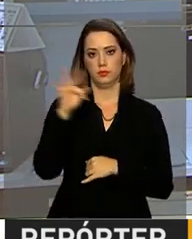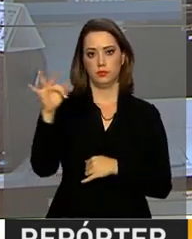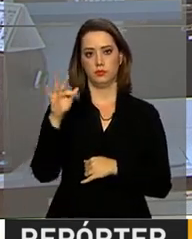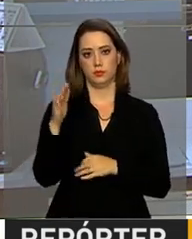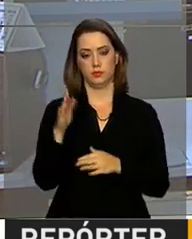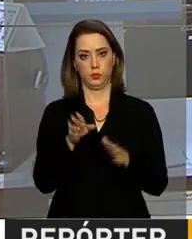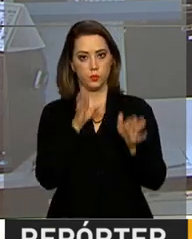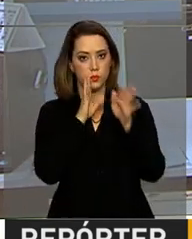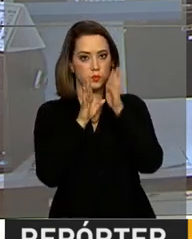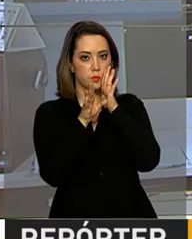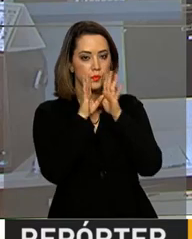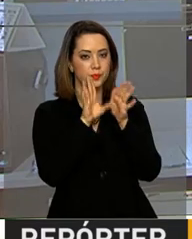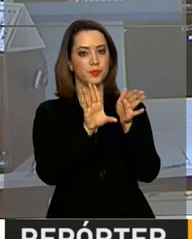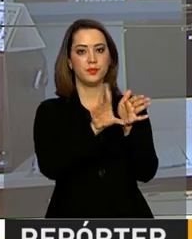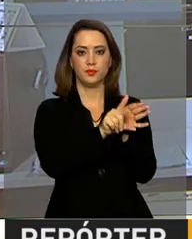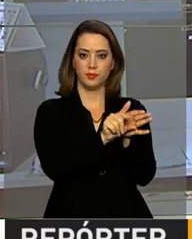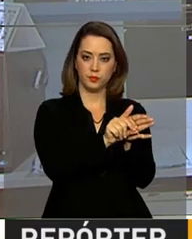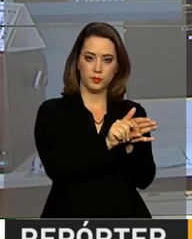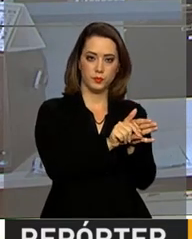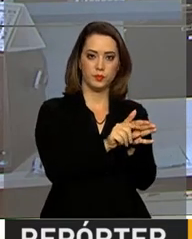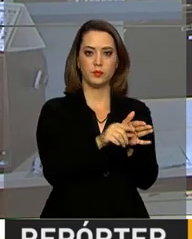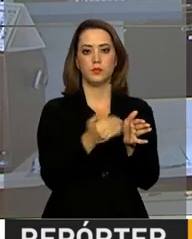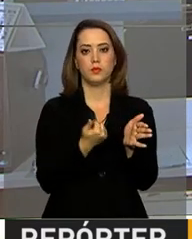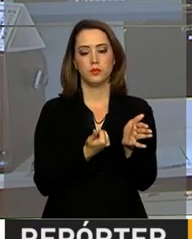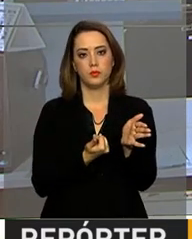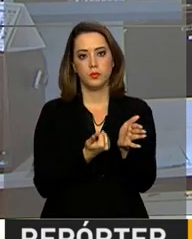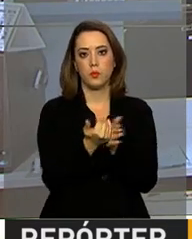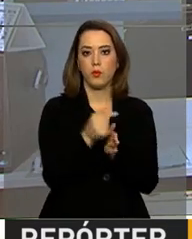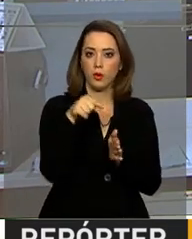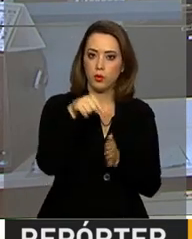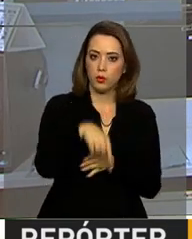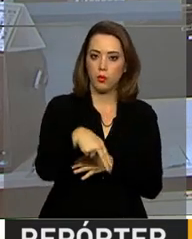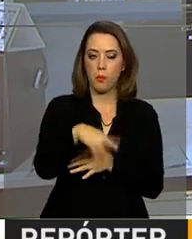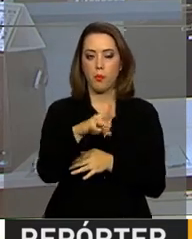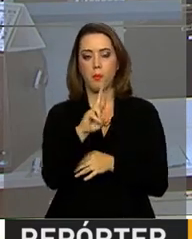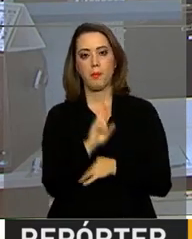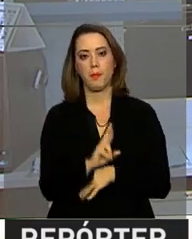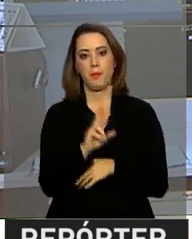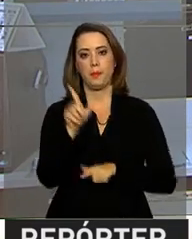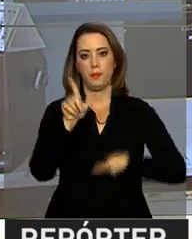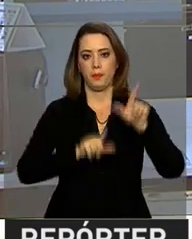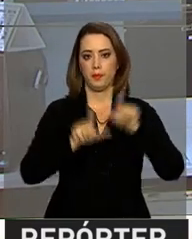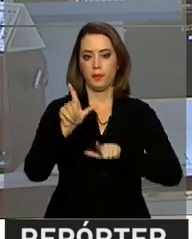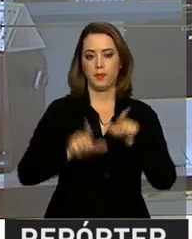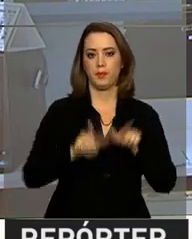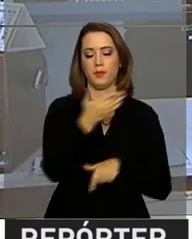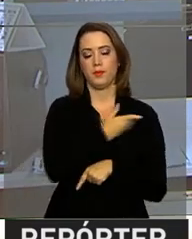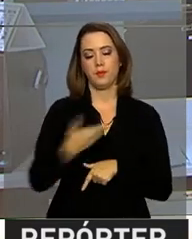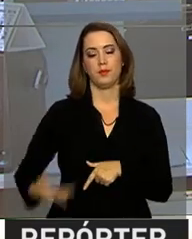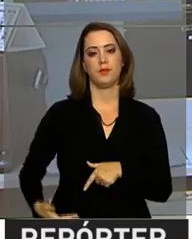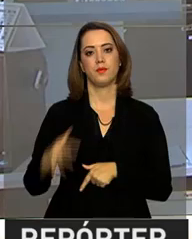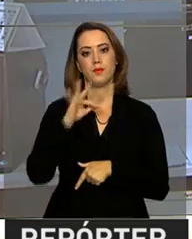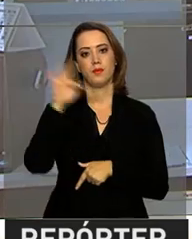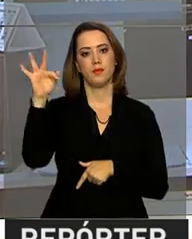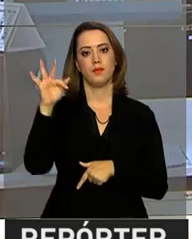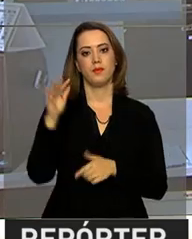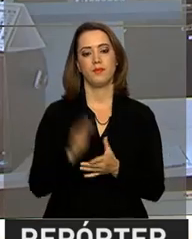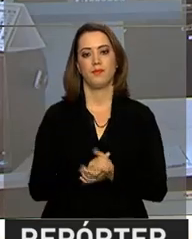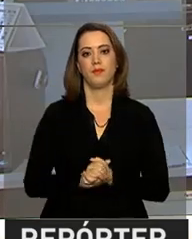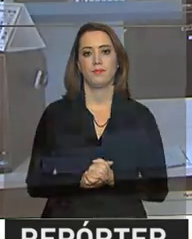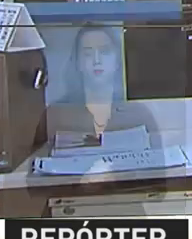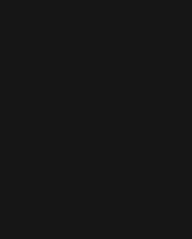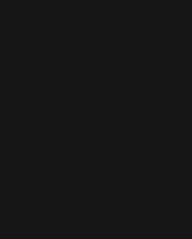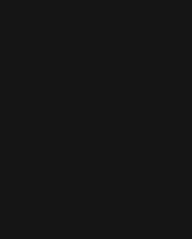federal. Acompanhe também as novidades em nossas redes sociais. Continue com a gente aqui na NBR, a TV do governo federal.